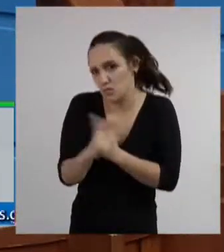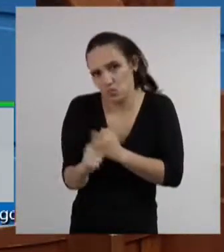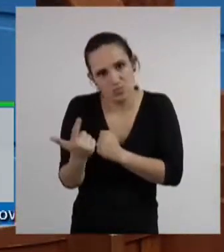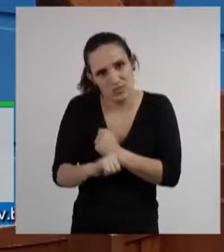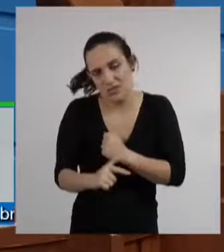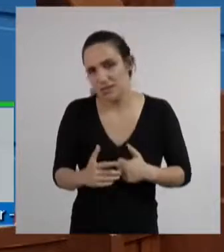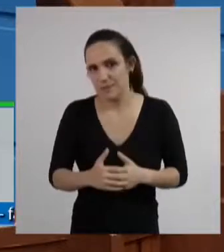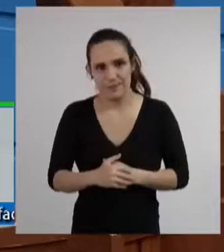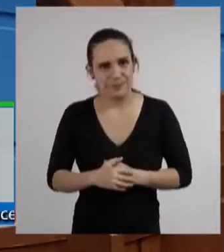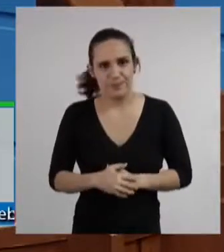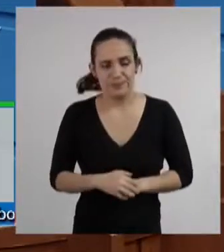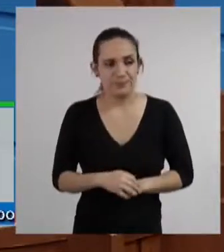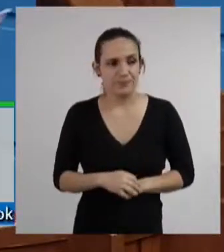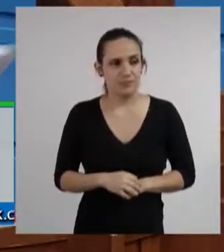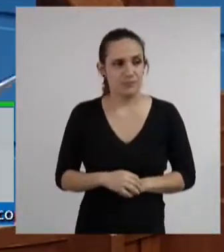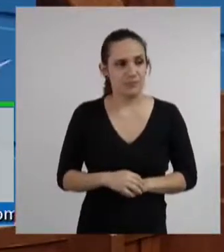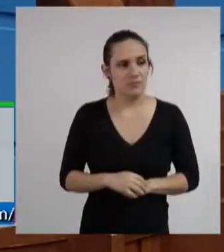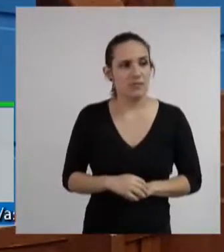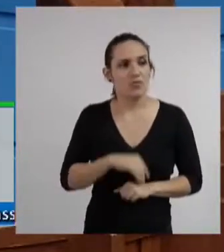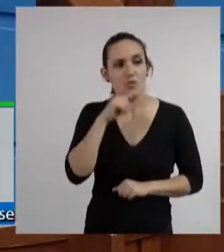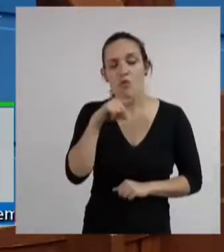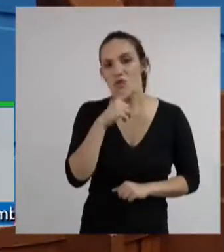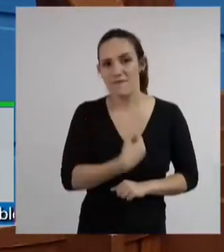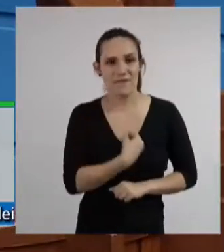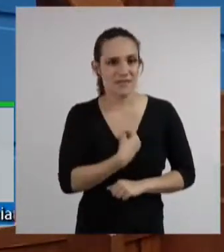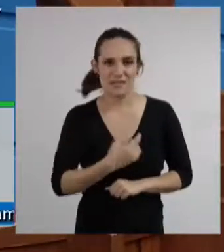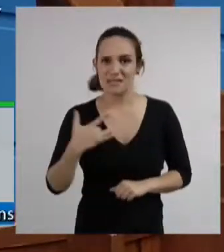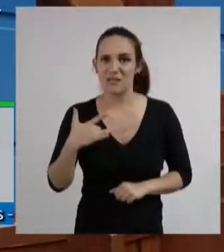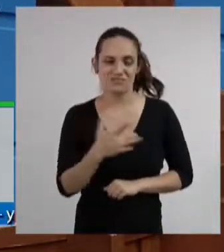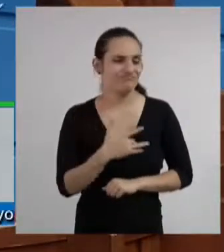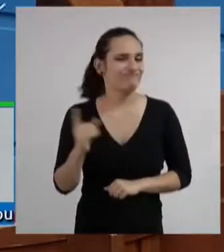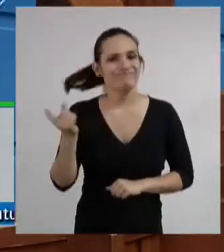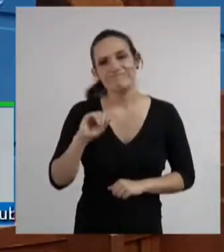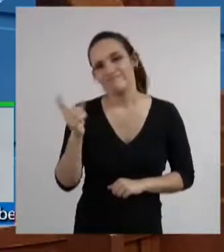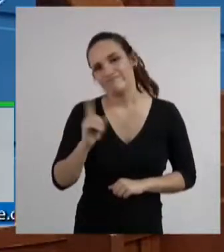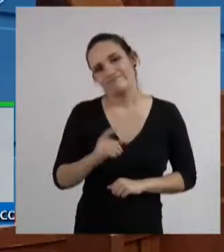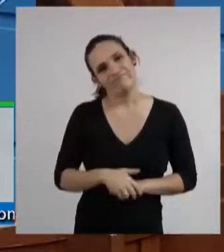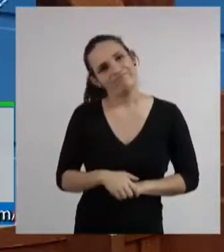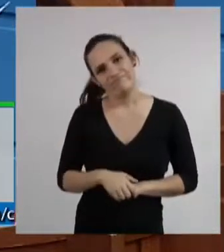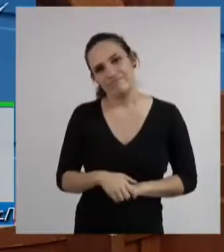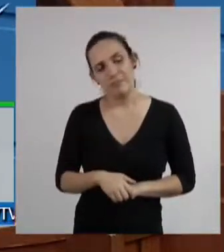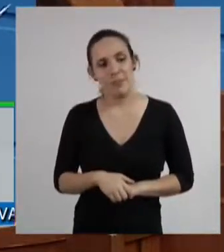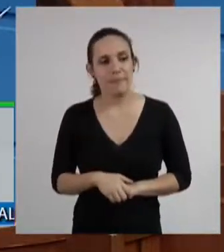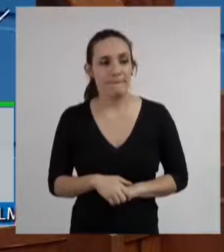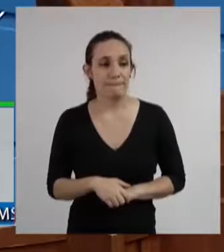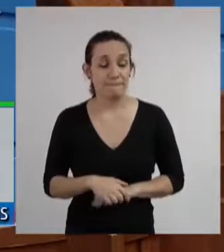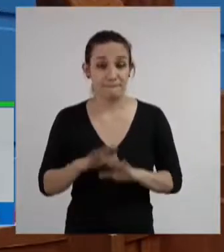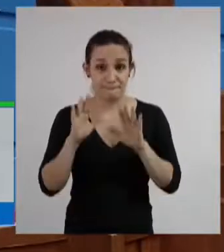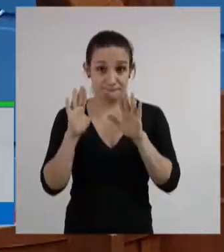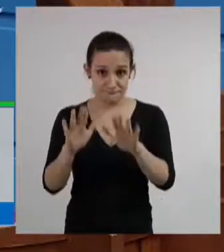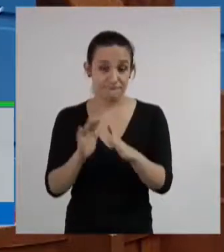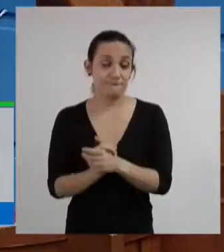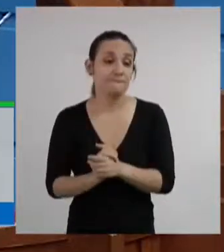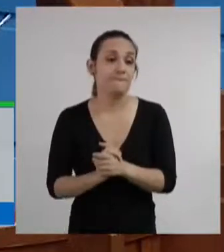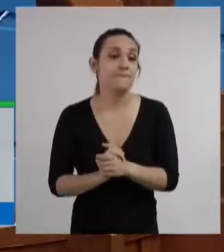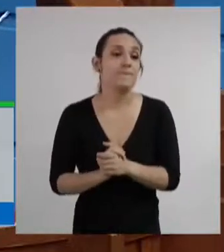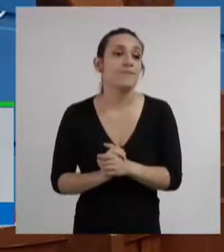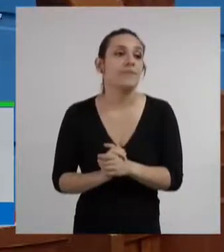uma vida saudável e adequada. A taxa